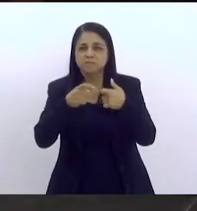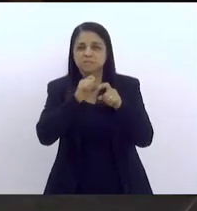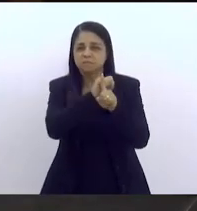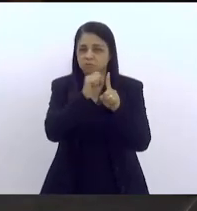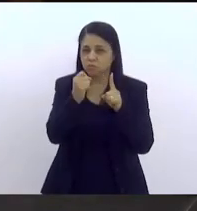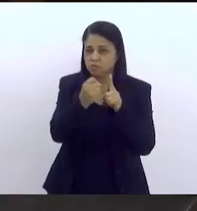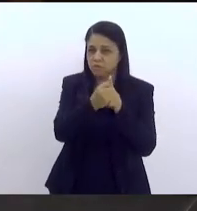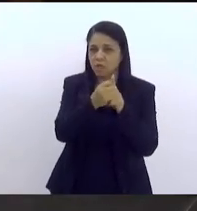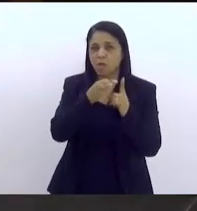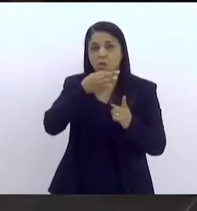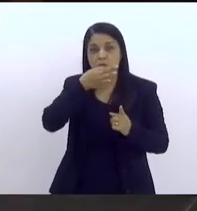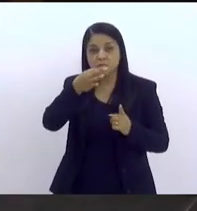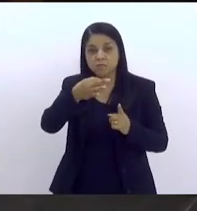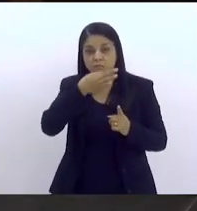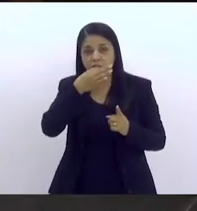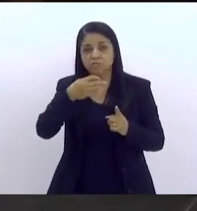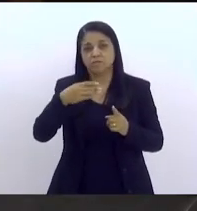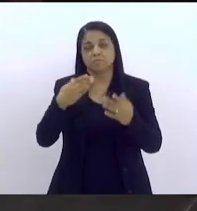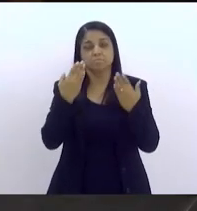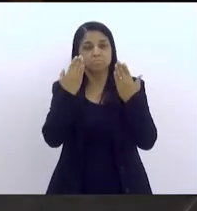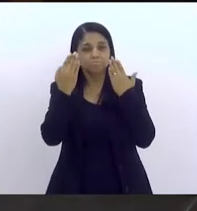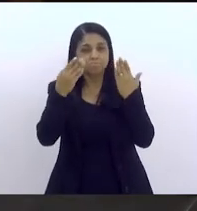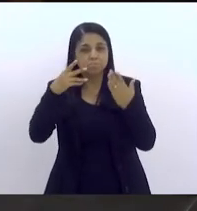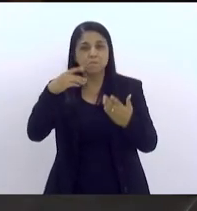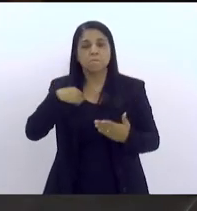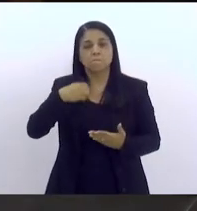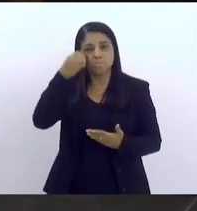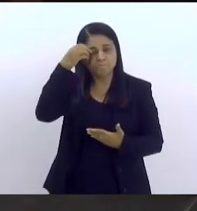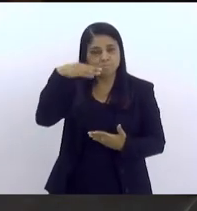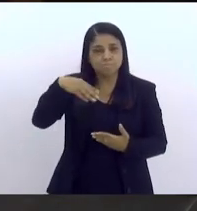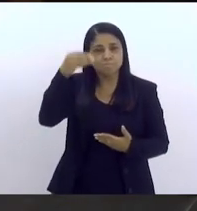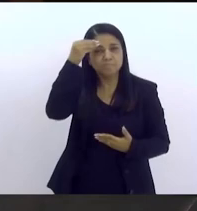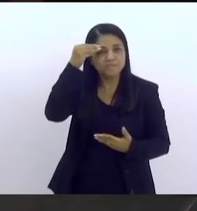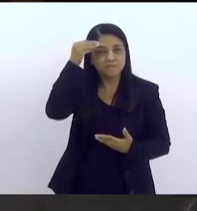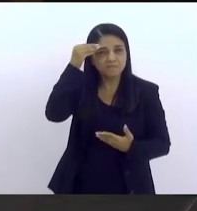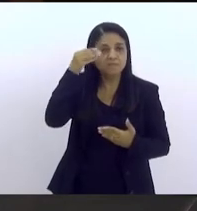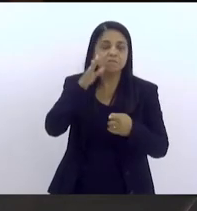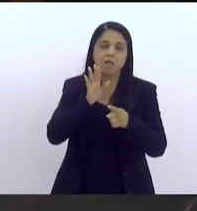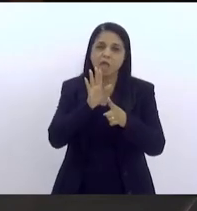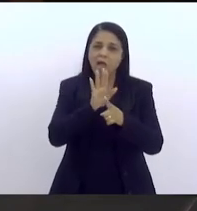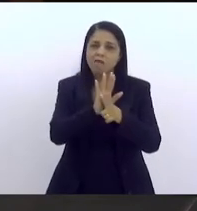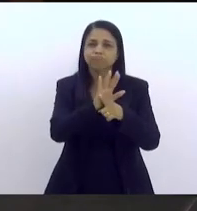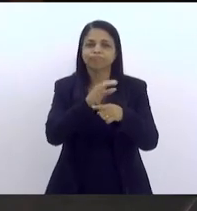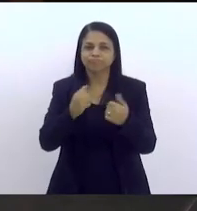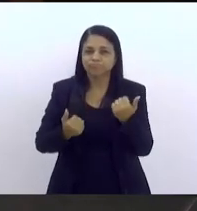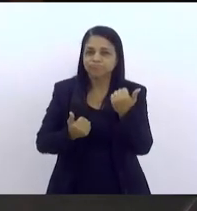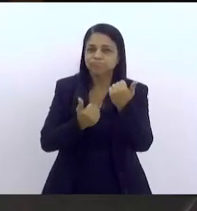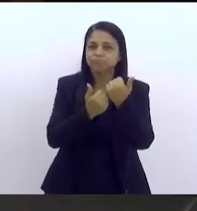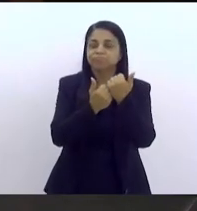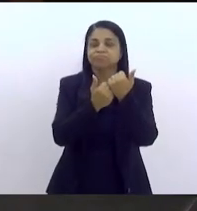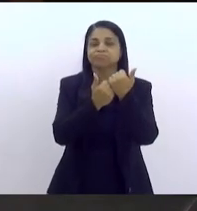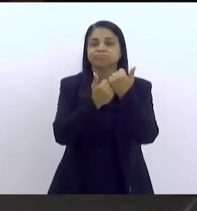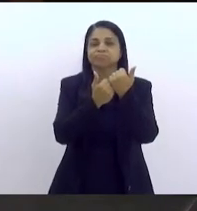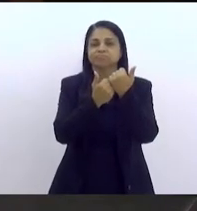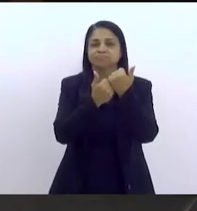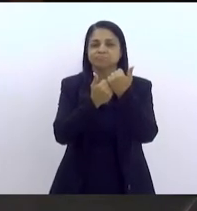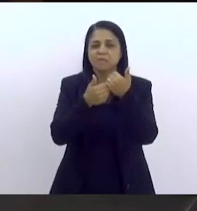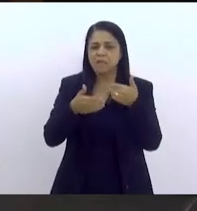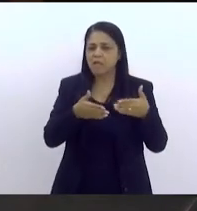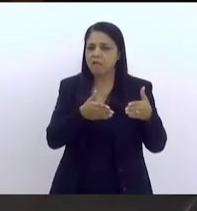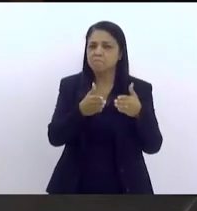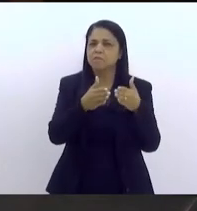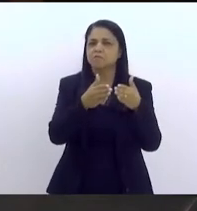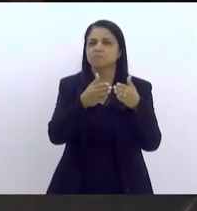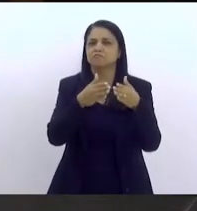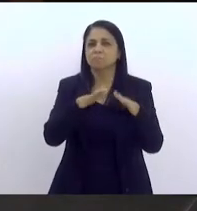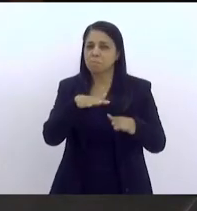críticas em Psiquiatria que podem muito contribuir para a construção de caminhos menos sombrios para as